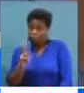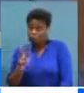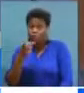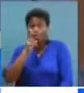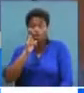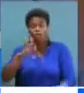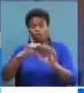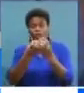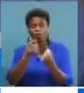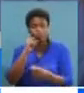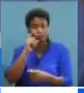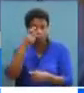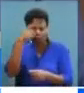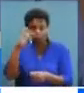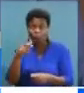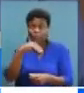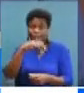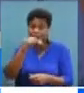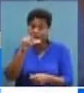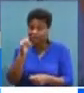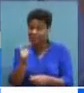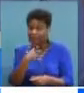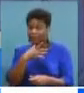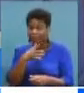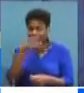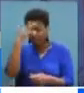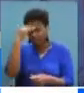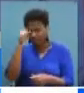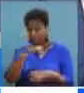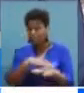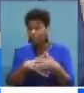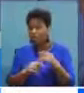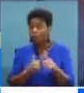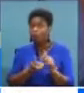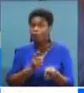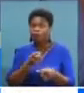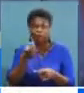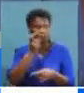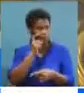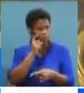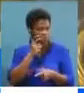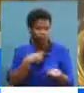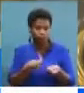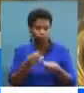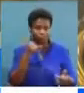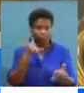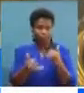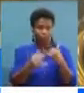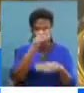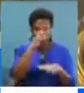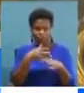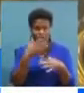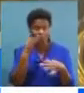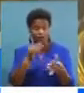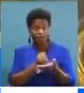da Proteção Civil do Mali, sublinha que a intenção é fazer com que a prevenção e gestão dos riscos de desastres e